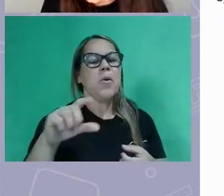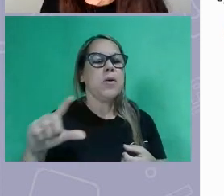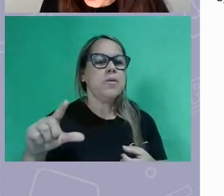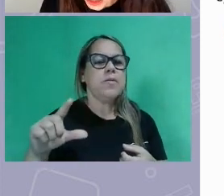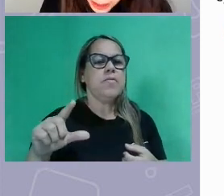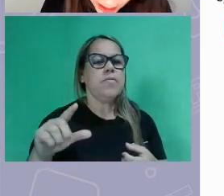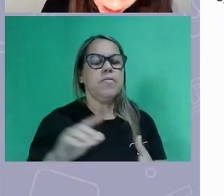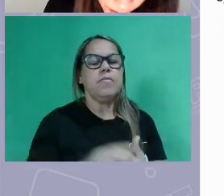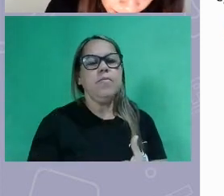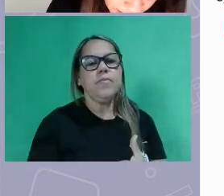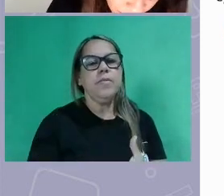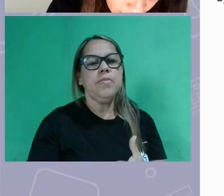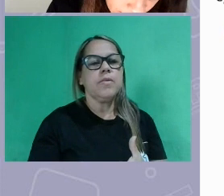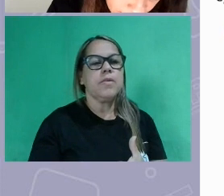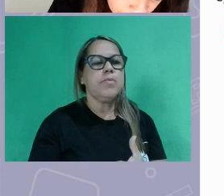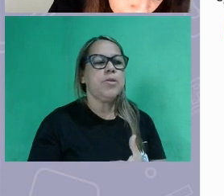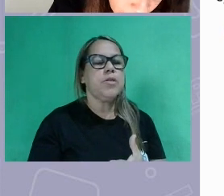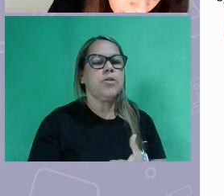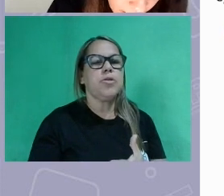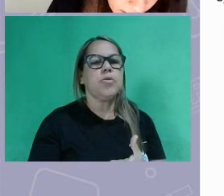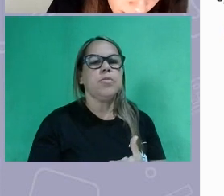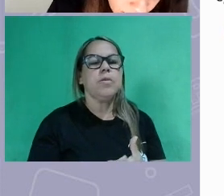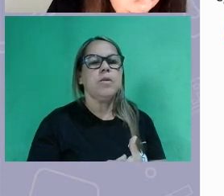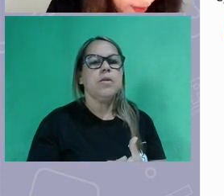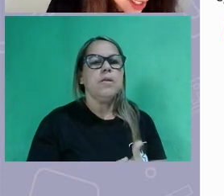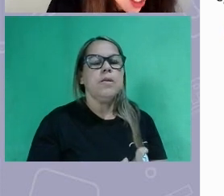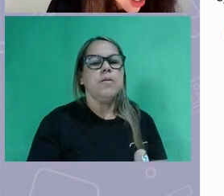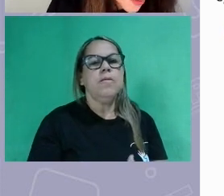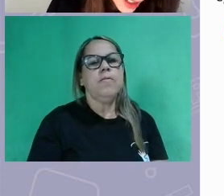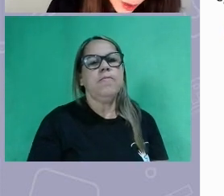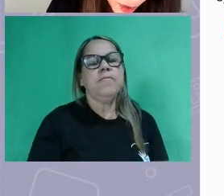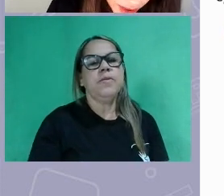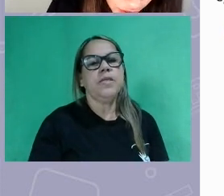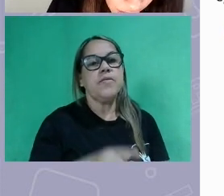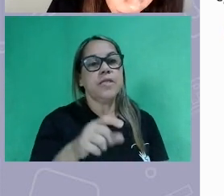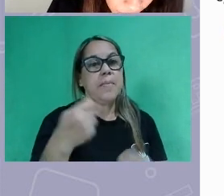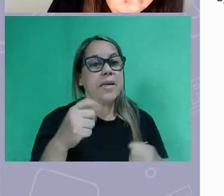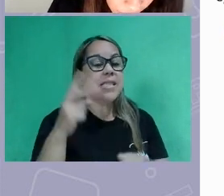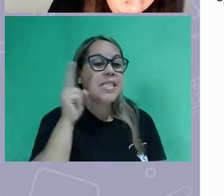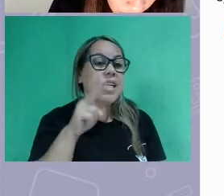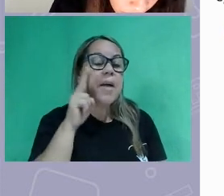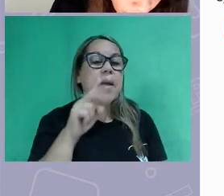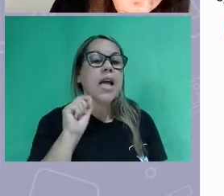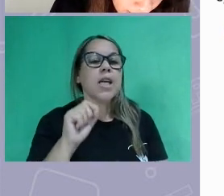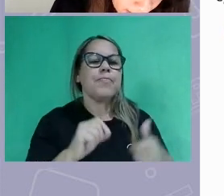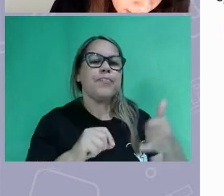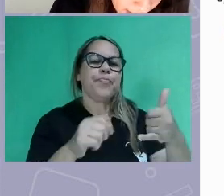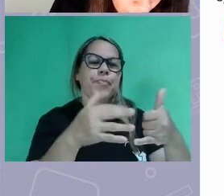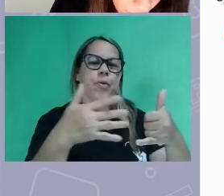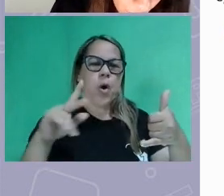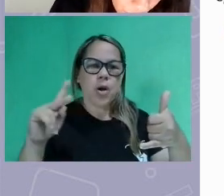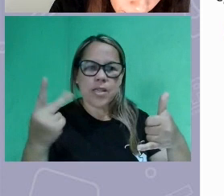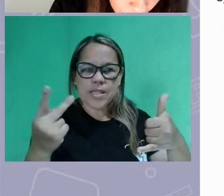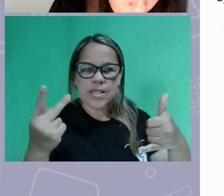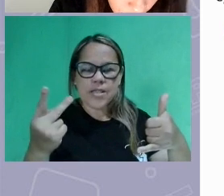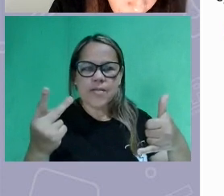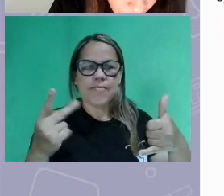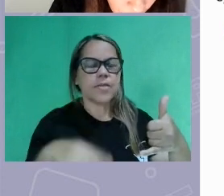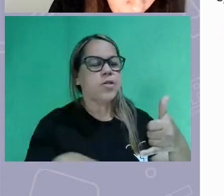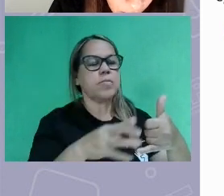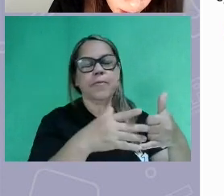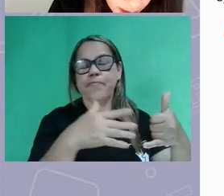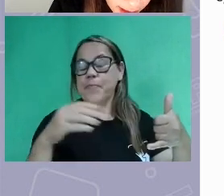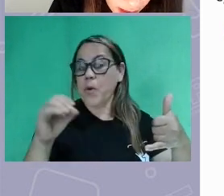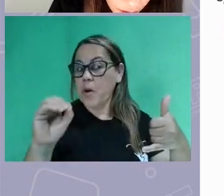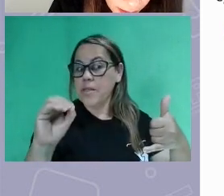ok então vamos fazer o seguinte se você vai ter que lembrar que o oxigênio eu vou anotar aqui em azul o oxigênio